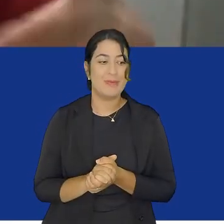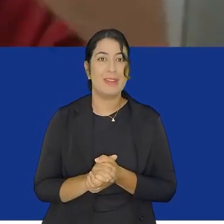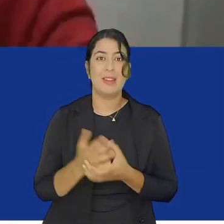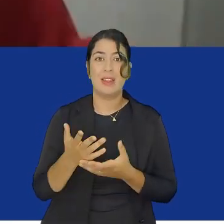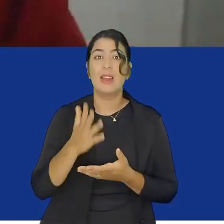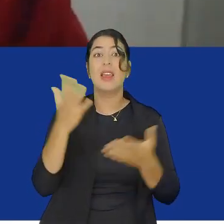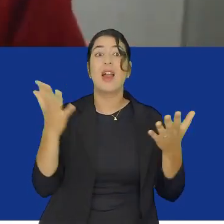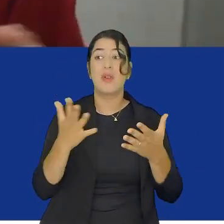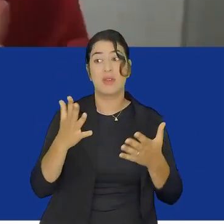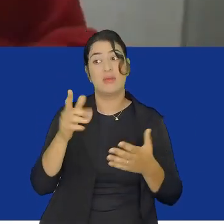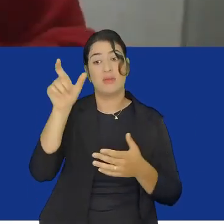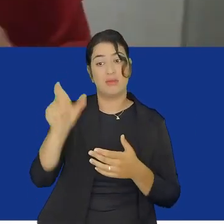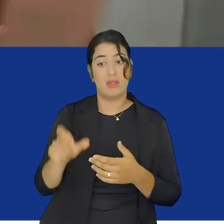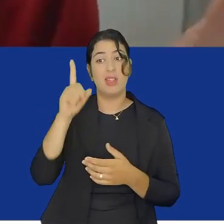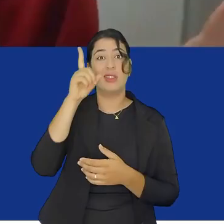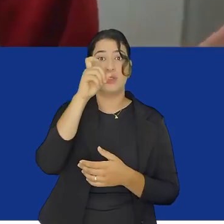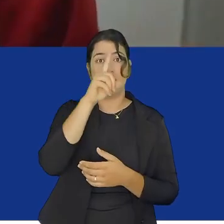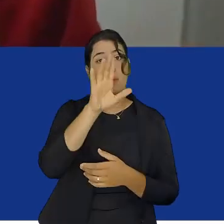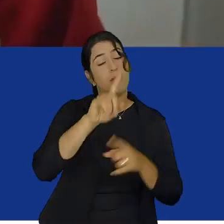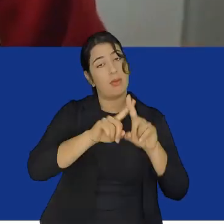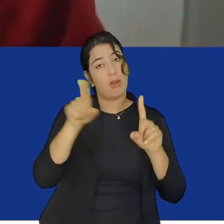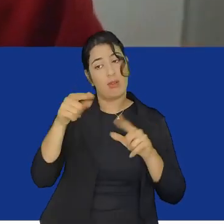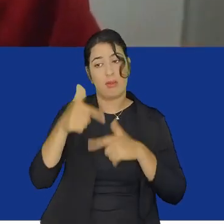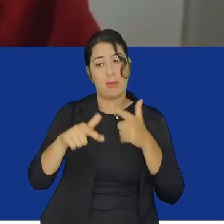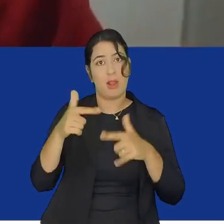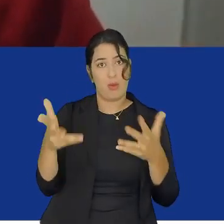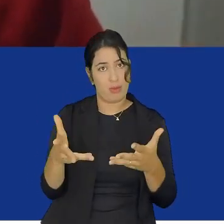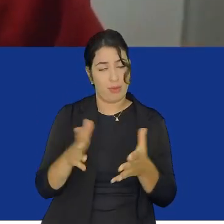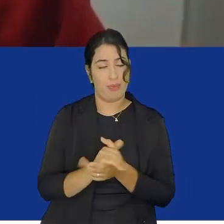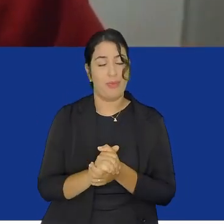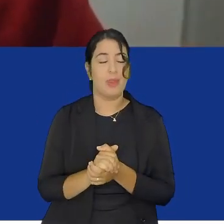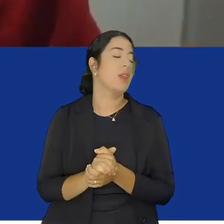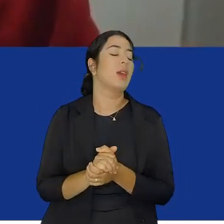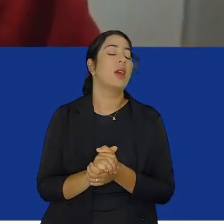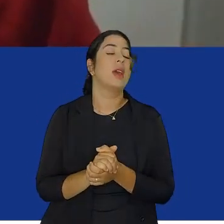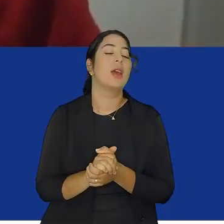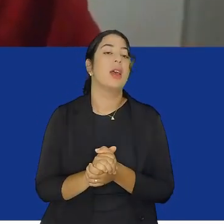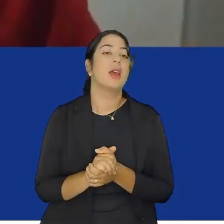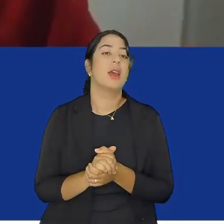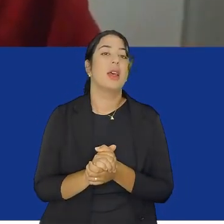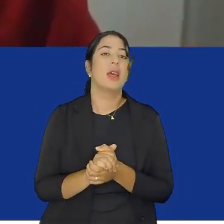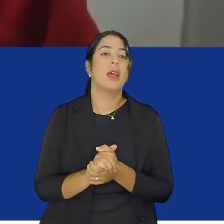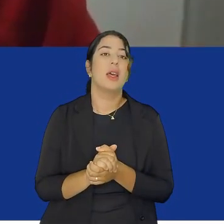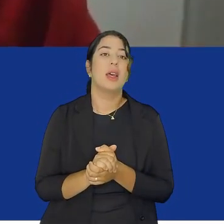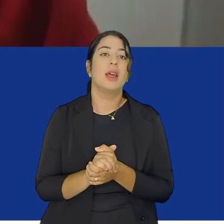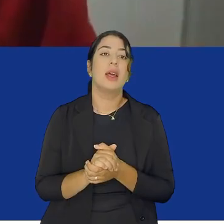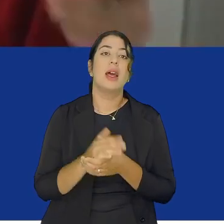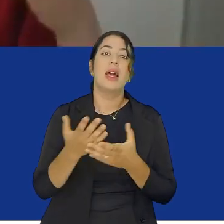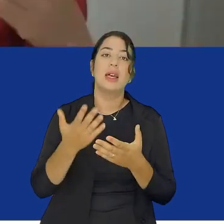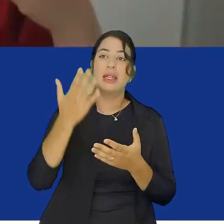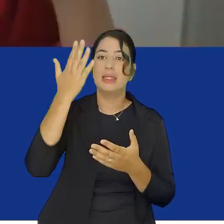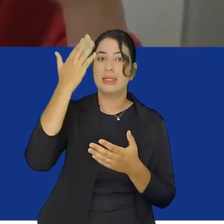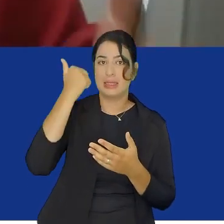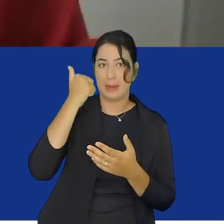aí trabalhando com você agora. Então, vai exercitar até. Mas, de fato. A gente fala muito do assédio